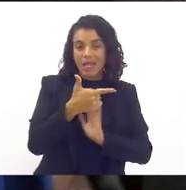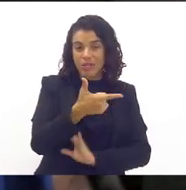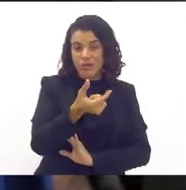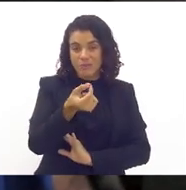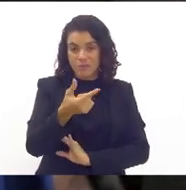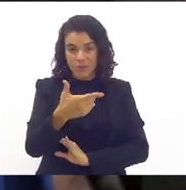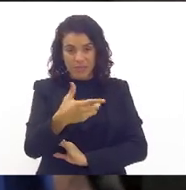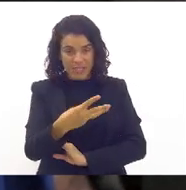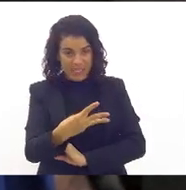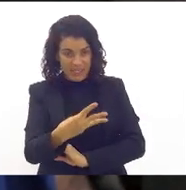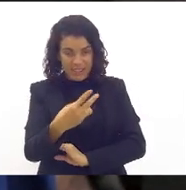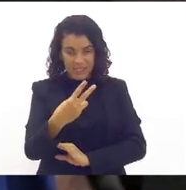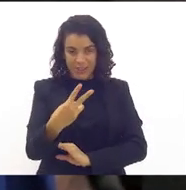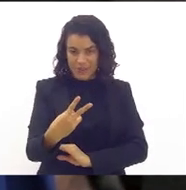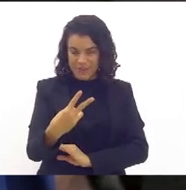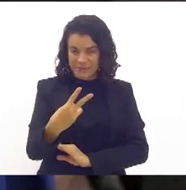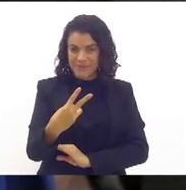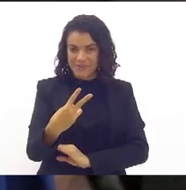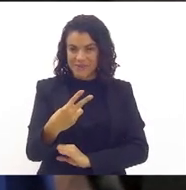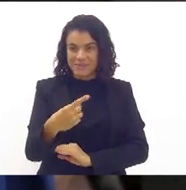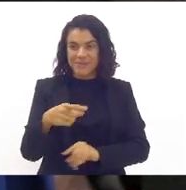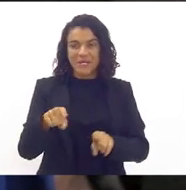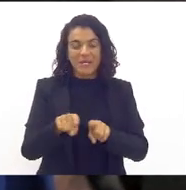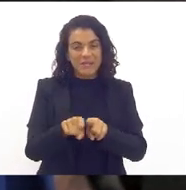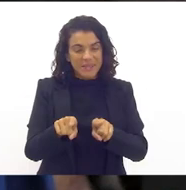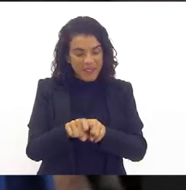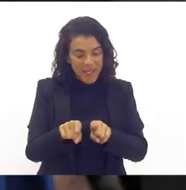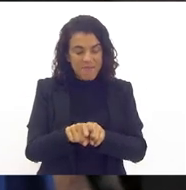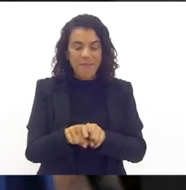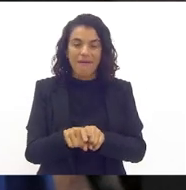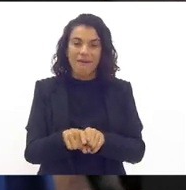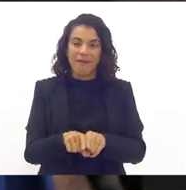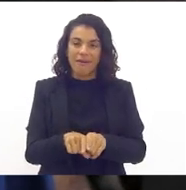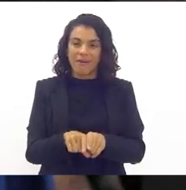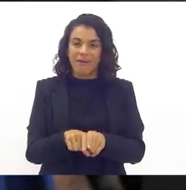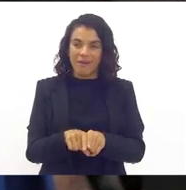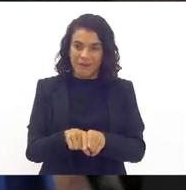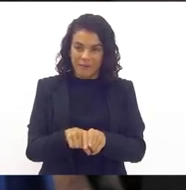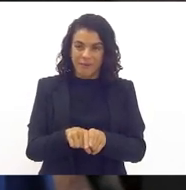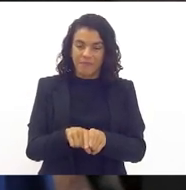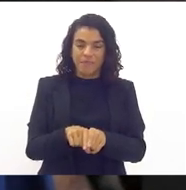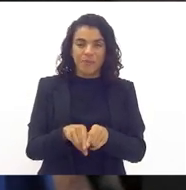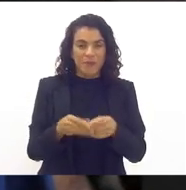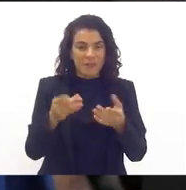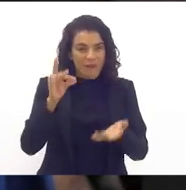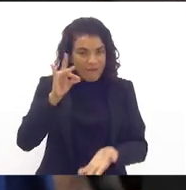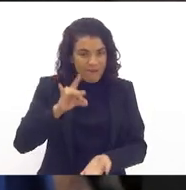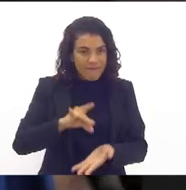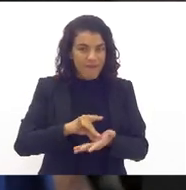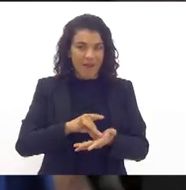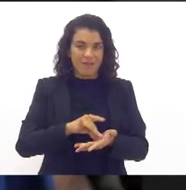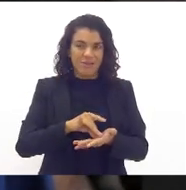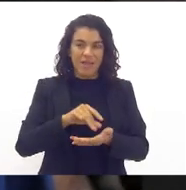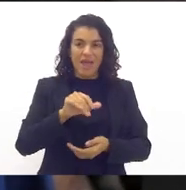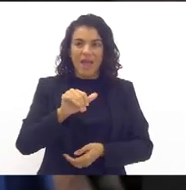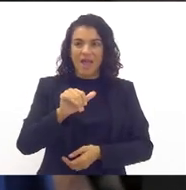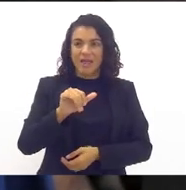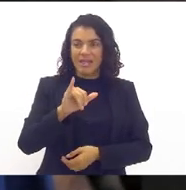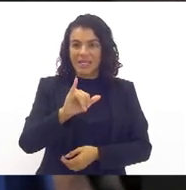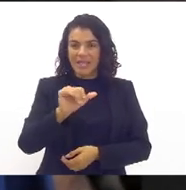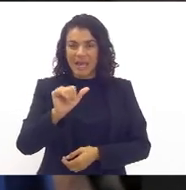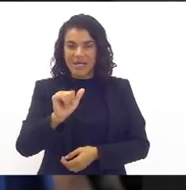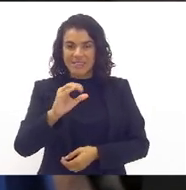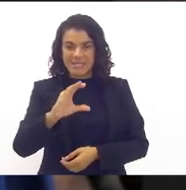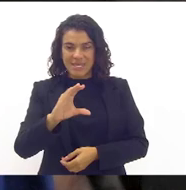incrível que pareça, a absorção, né, do ISS, etc., vai